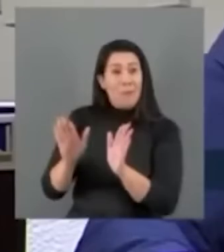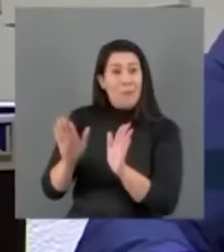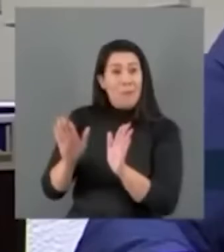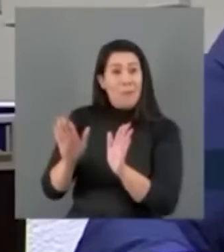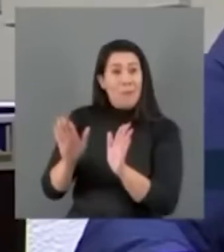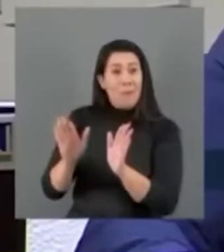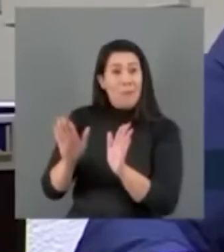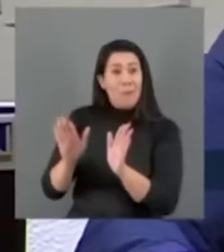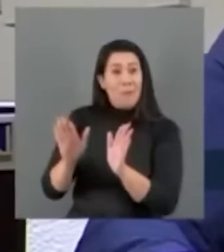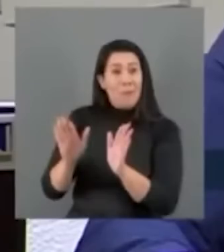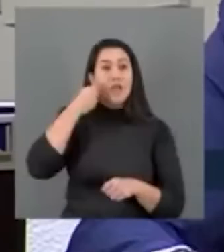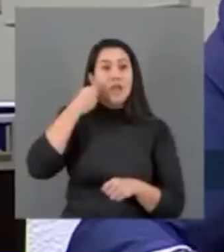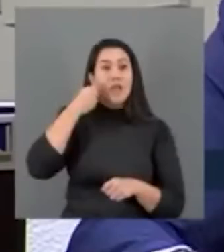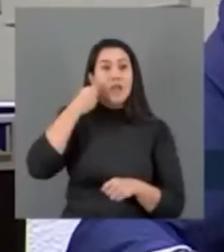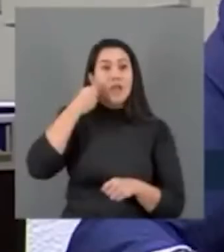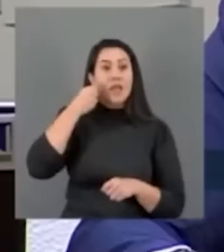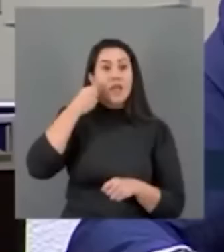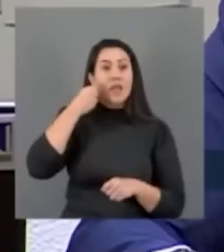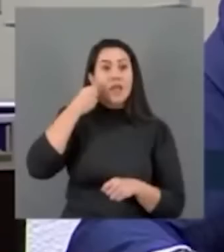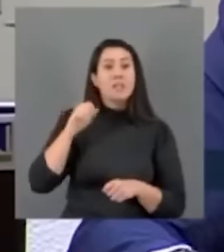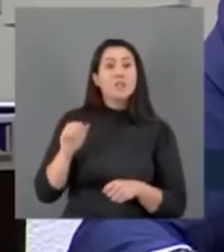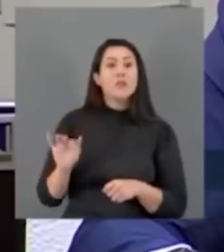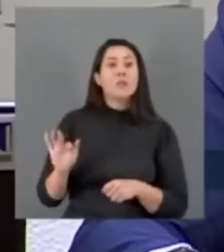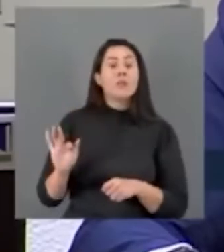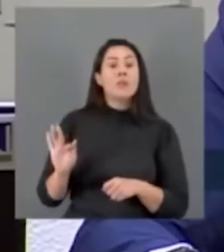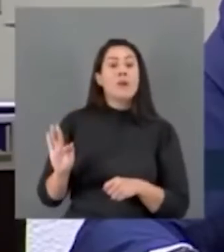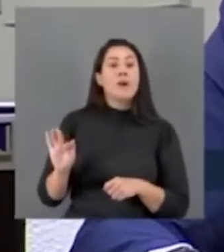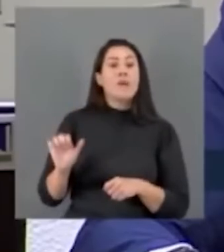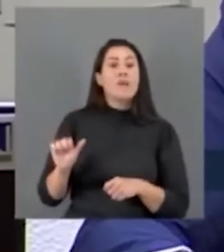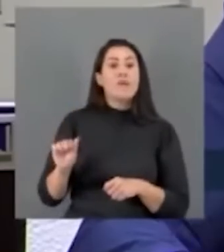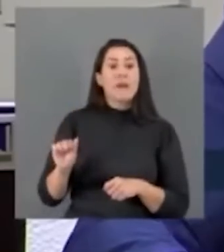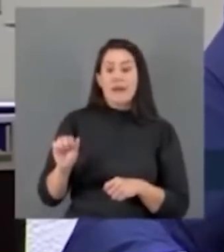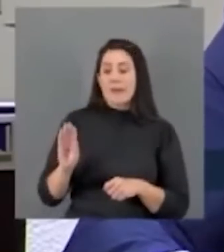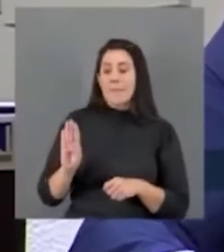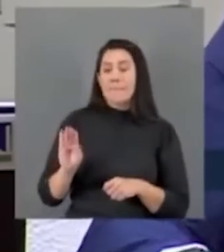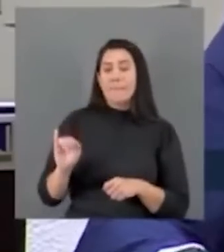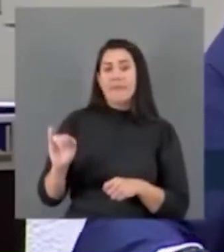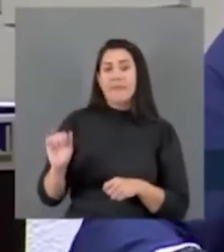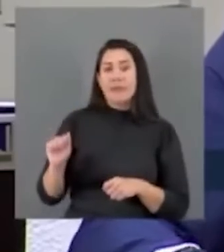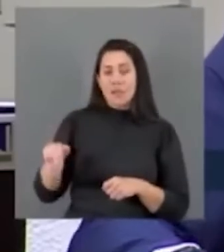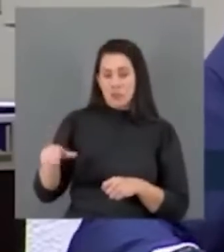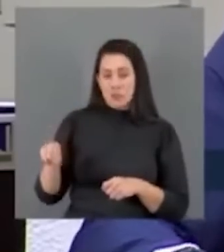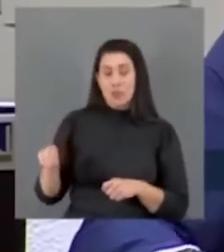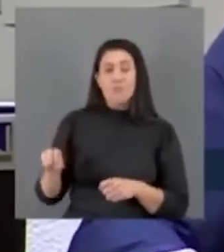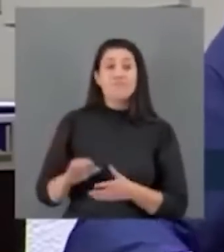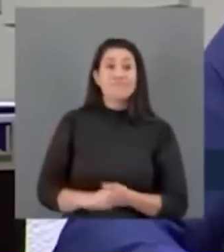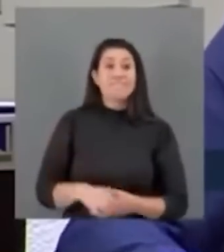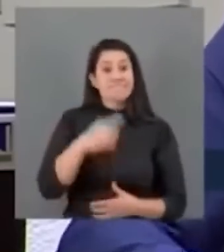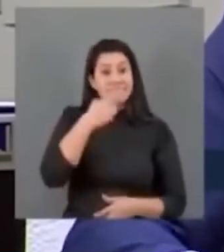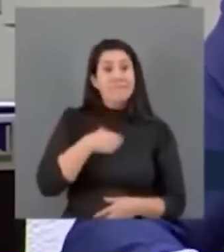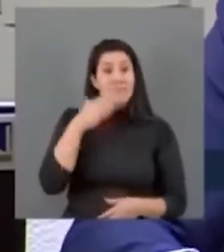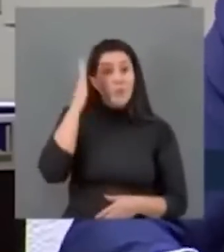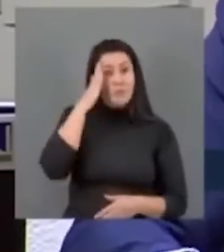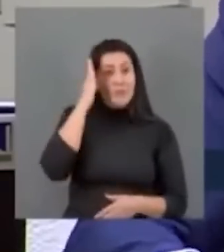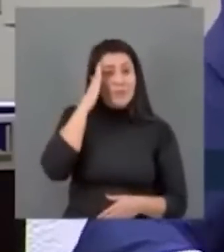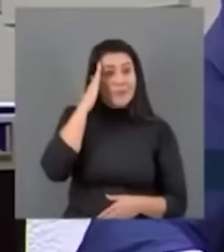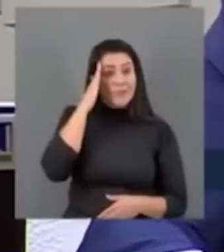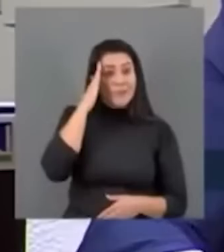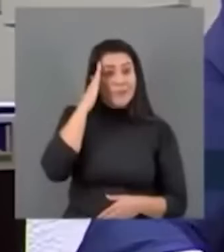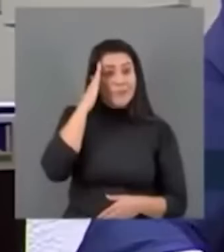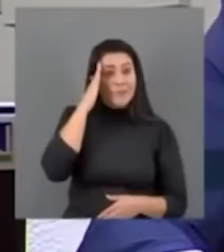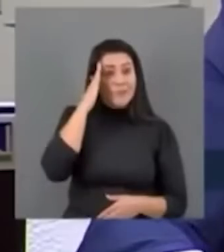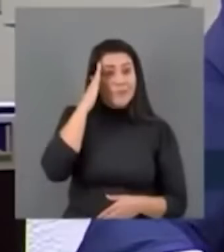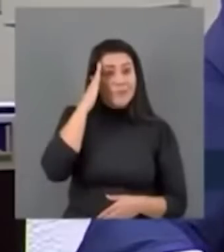você sabe quanto custa o leite eu sei quanto custa a inflação por mais pobre